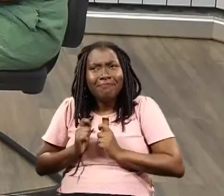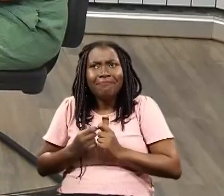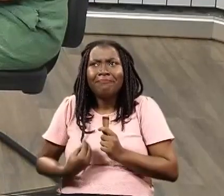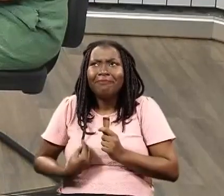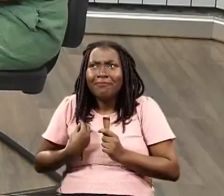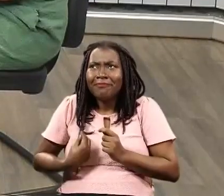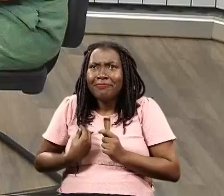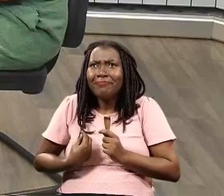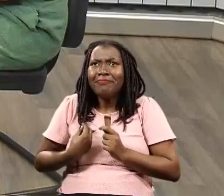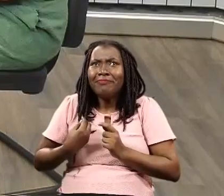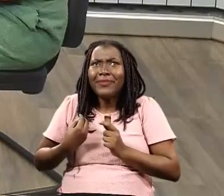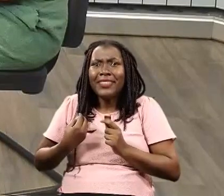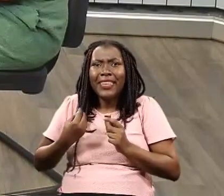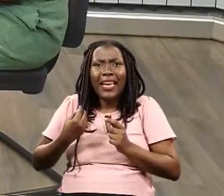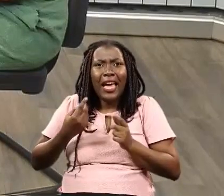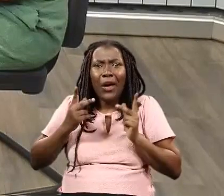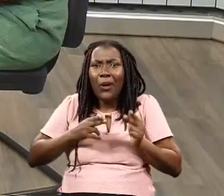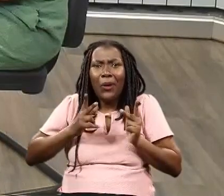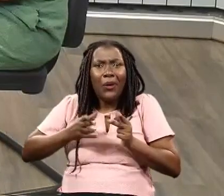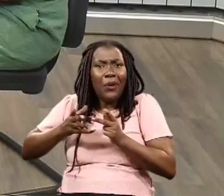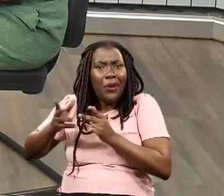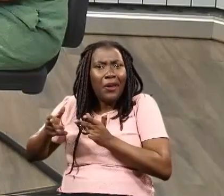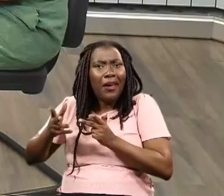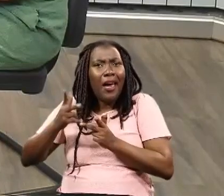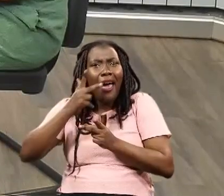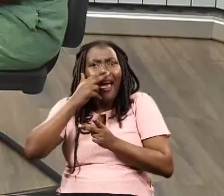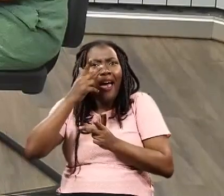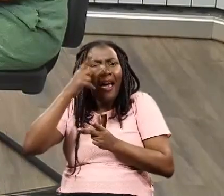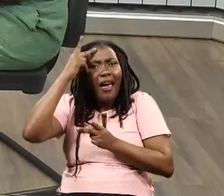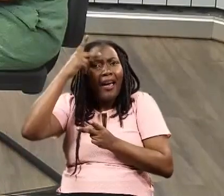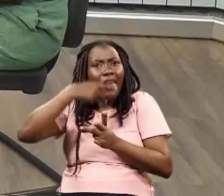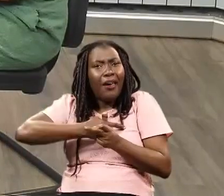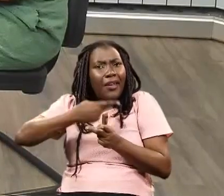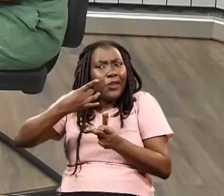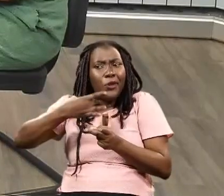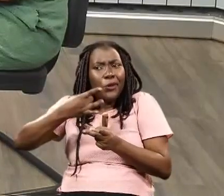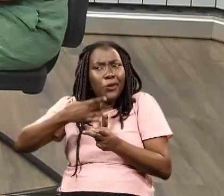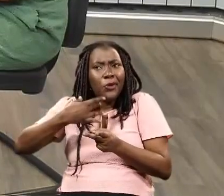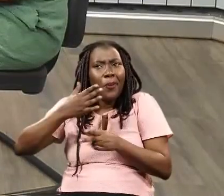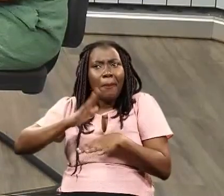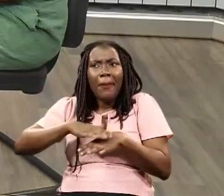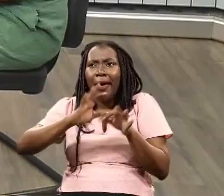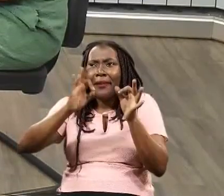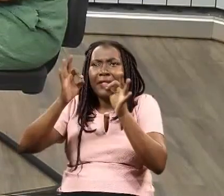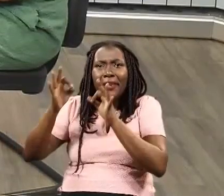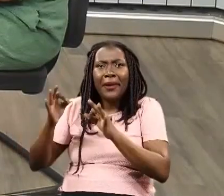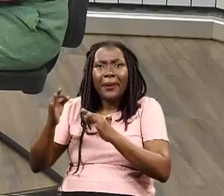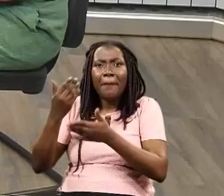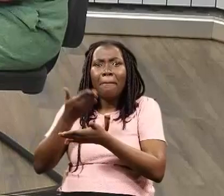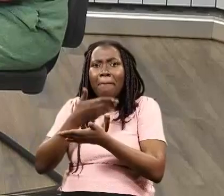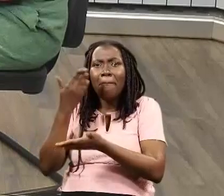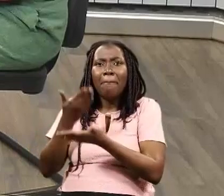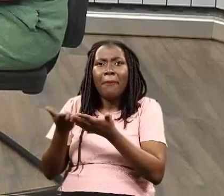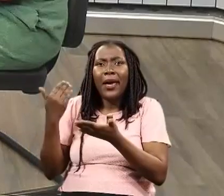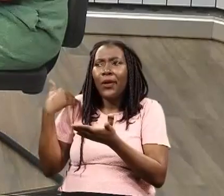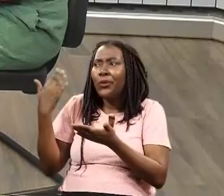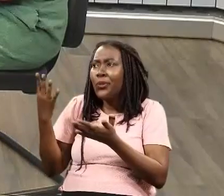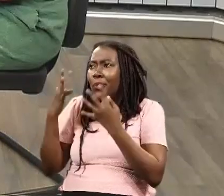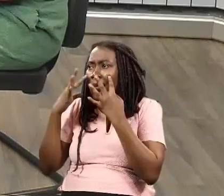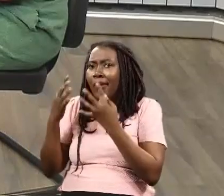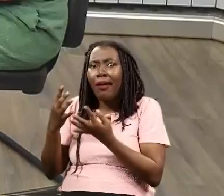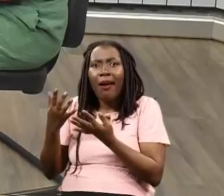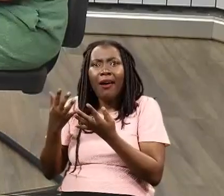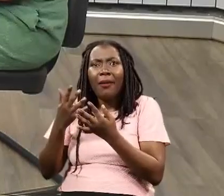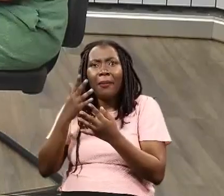aquela sensação de que é você e a tela e mais ninguém, você perde quem está do lado, para você ter quem está lá